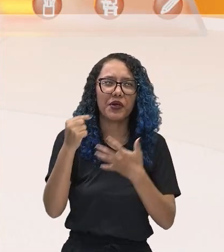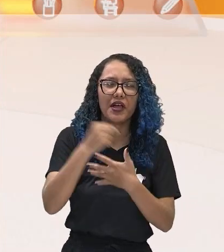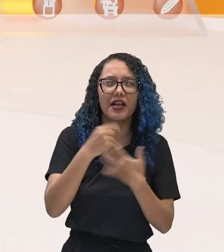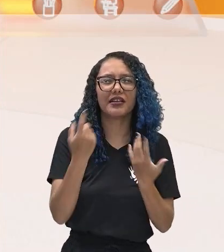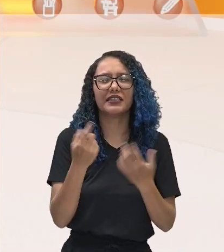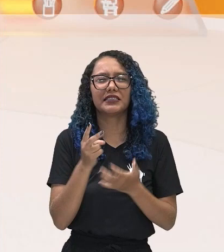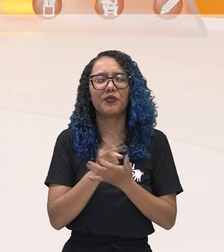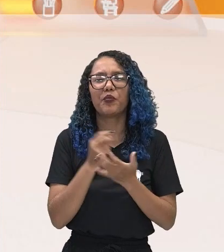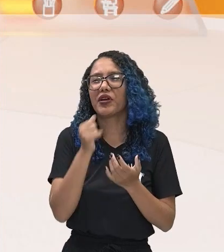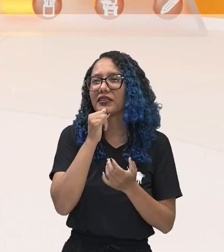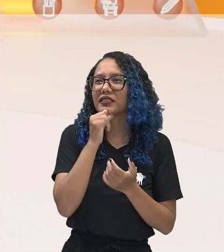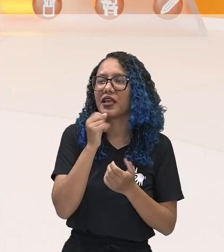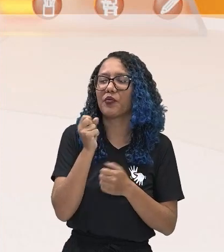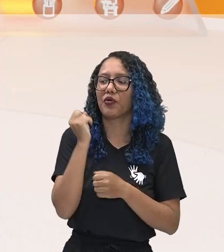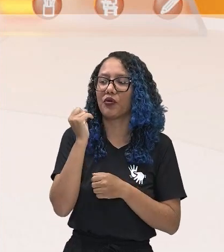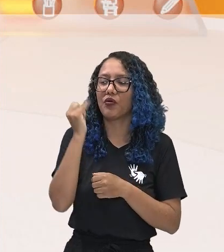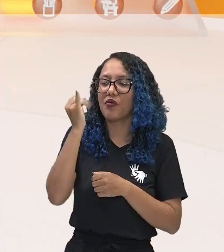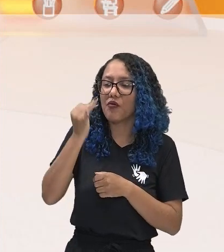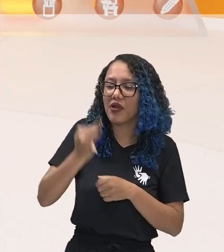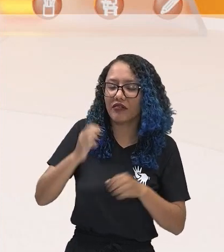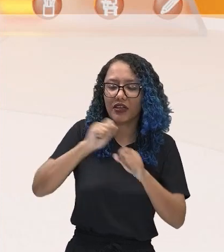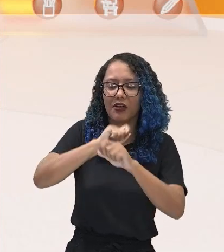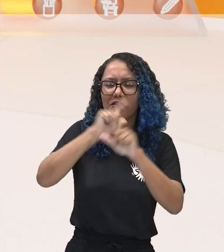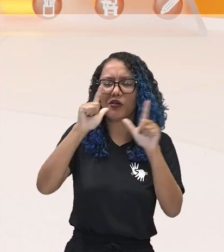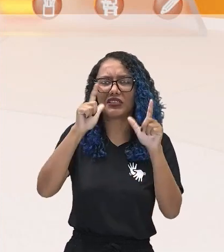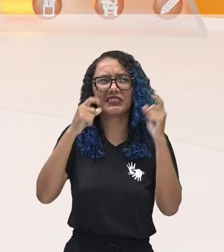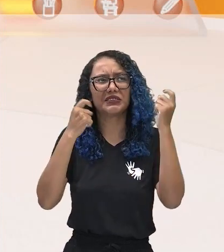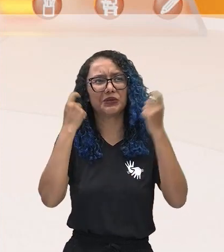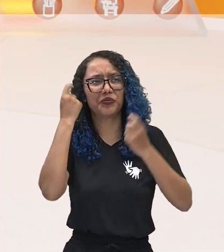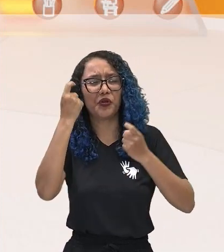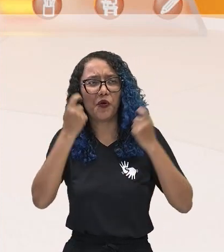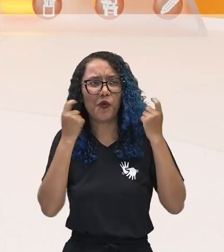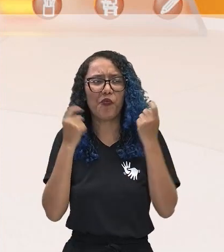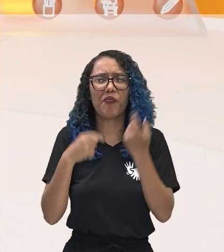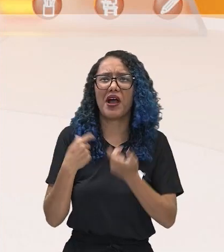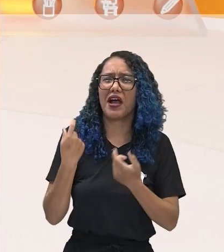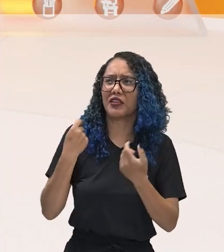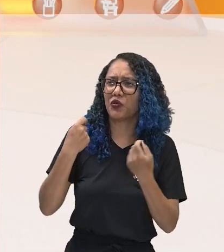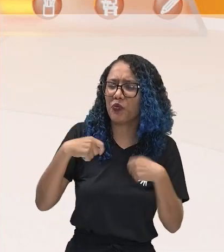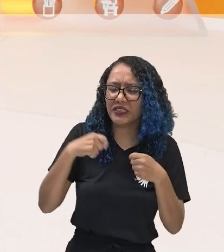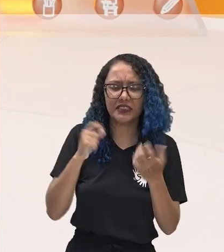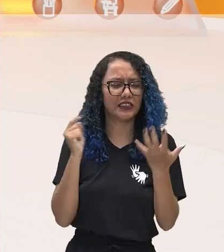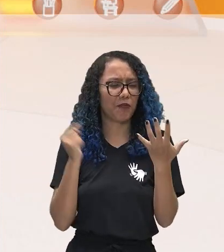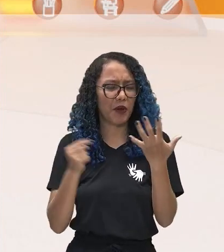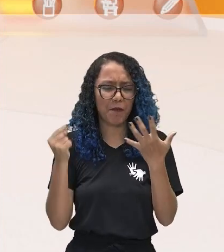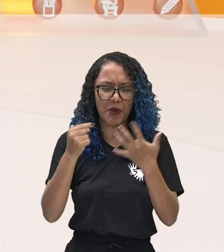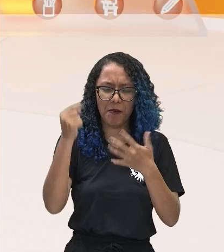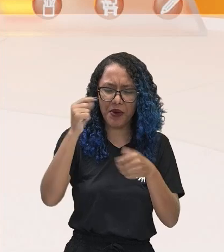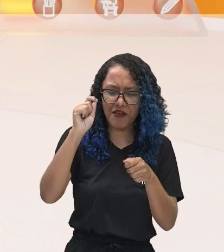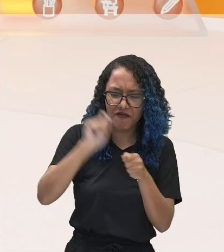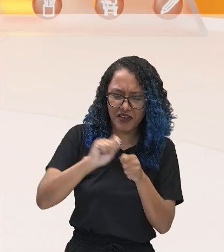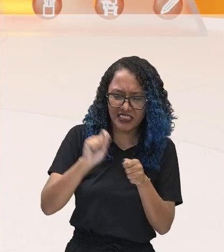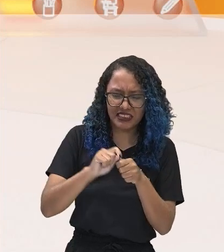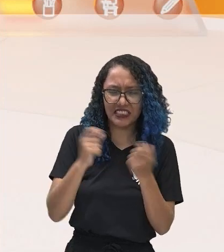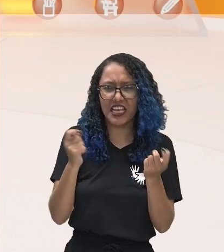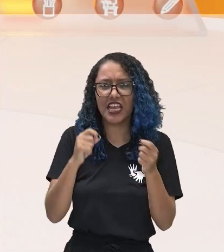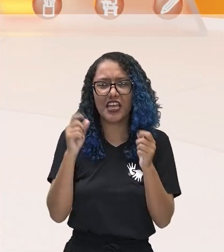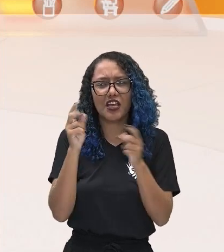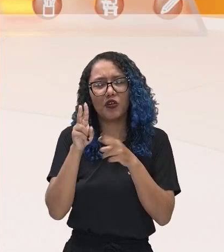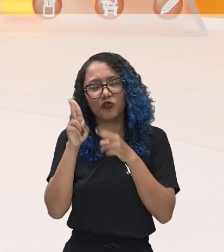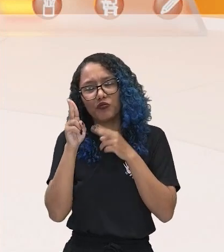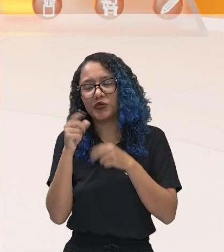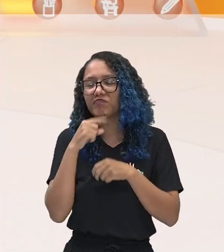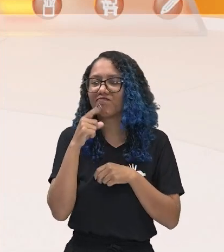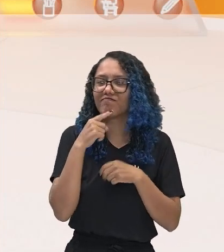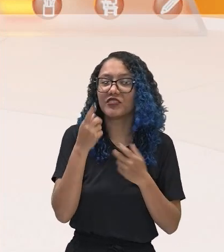acordou de madrugada e se preocupou com alguma coisa que tinha que fazer no dia seguinte e perdeu o sono por causa disso? Já aconteceu